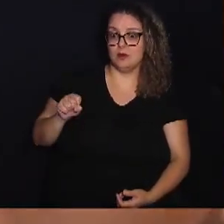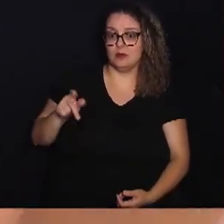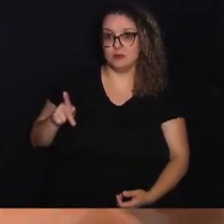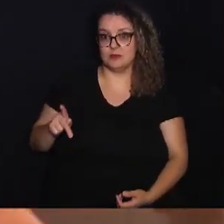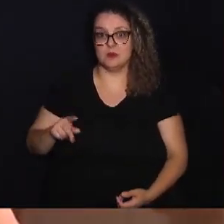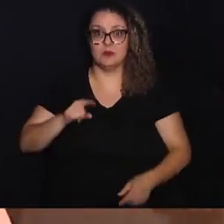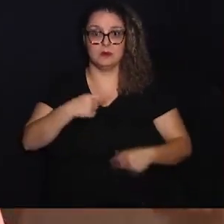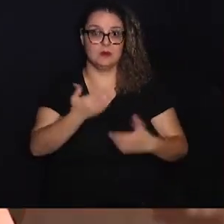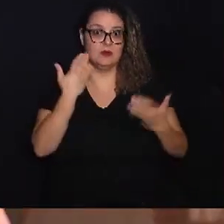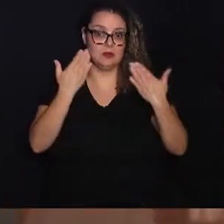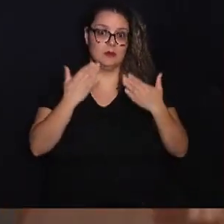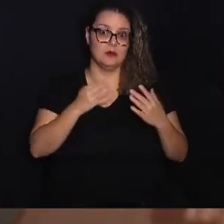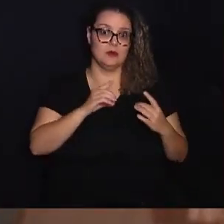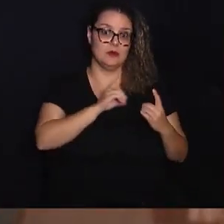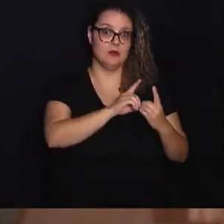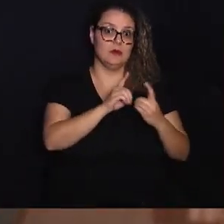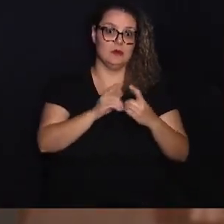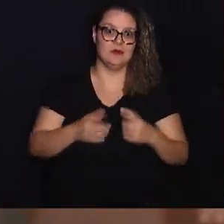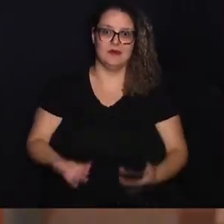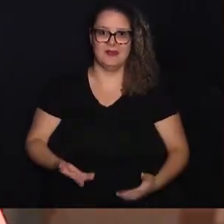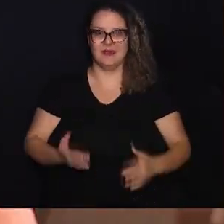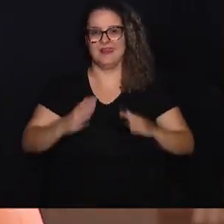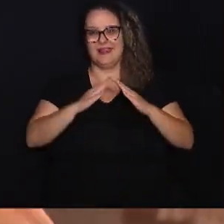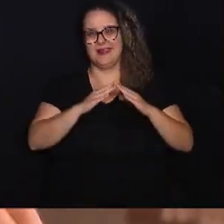formada atendendo em casa online, a propaganda, ó.